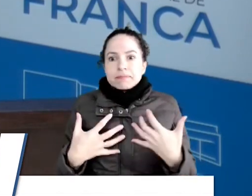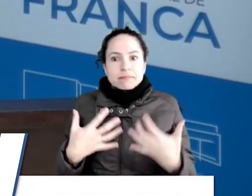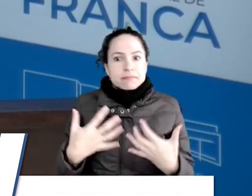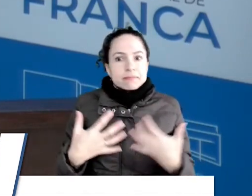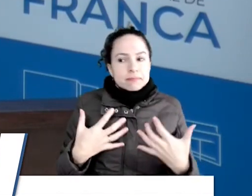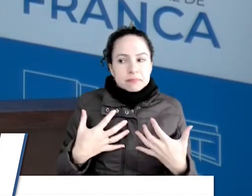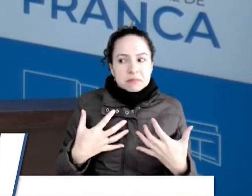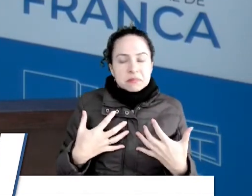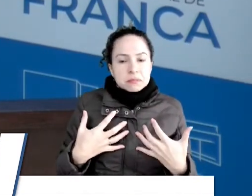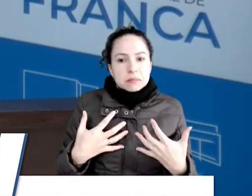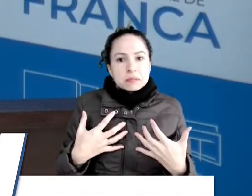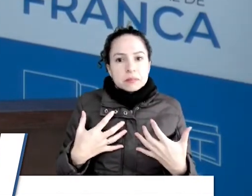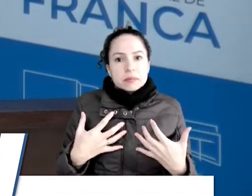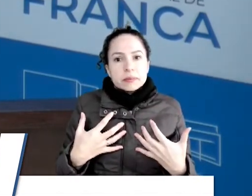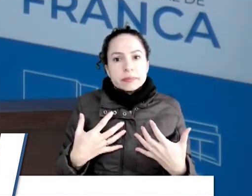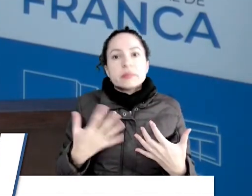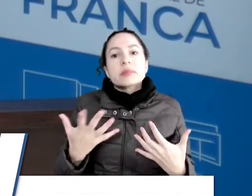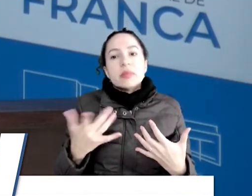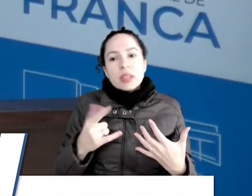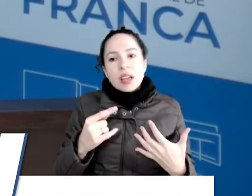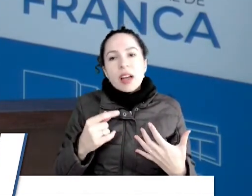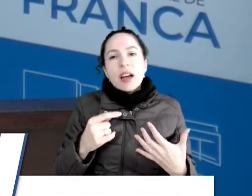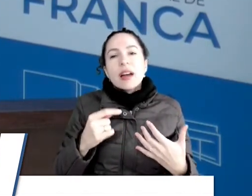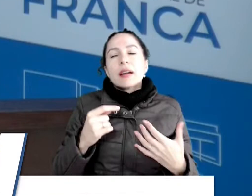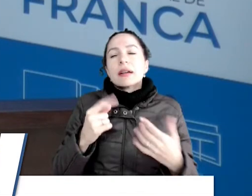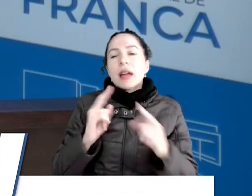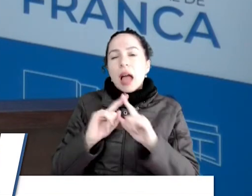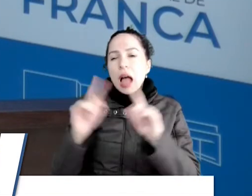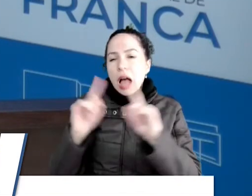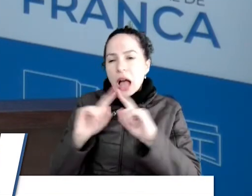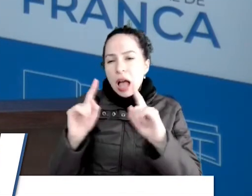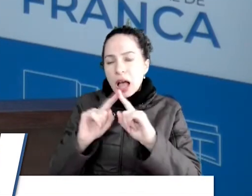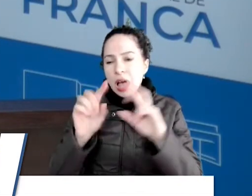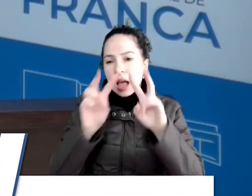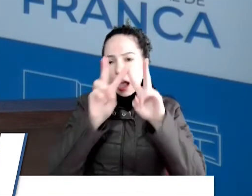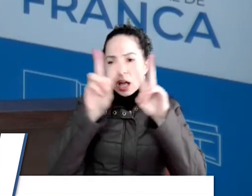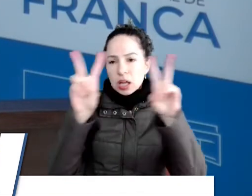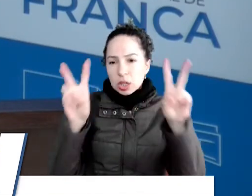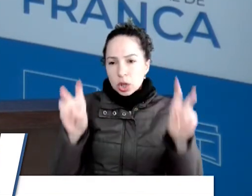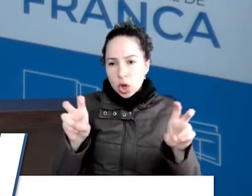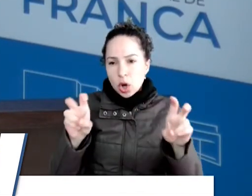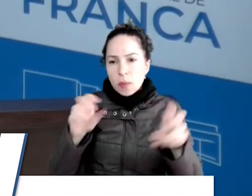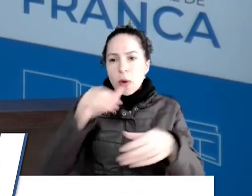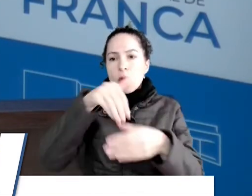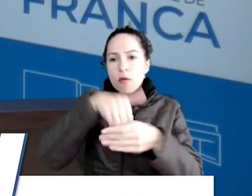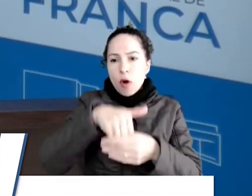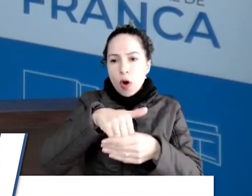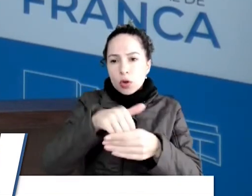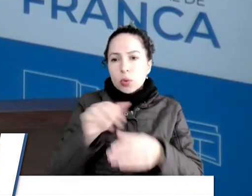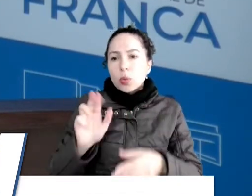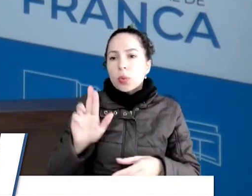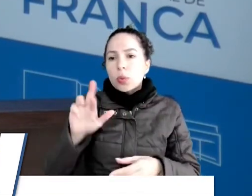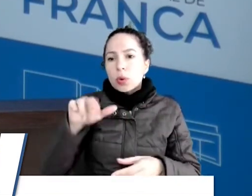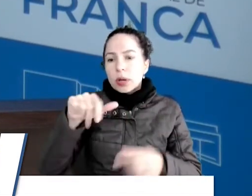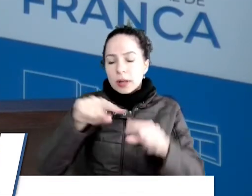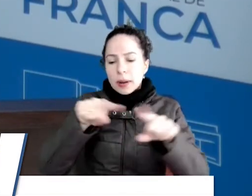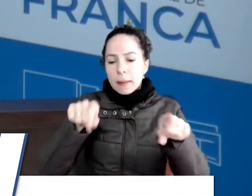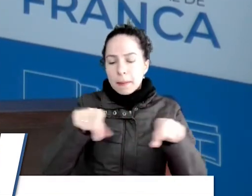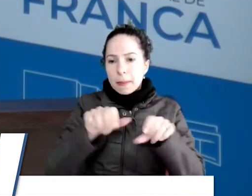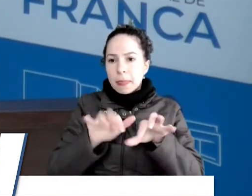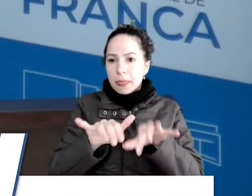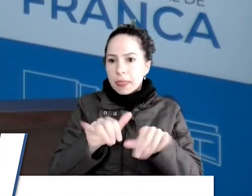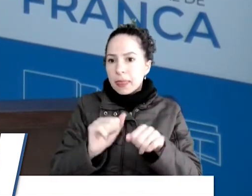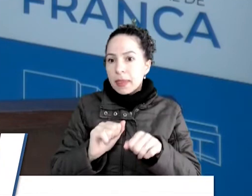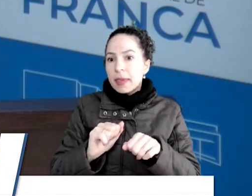aí faz bravata com relação ao voto eletrônico. Ameaça de